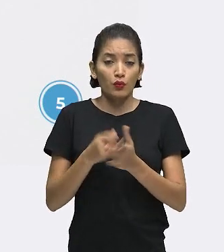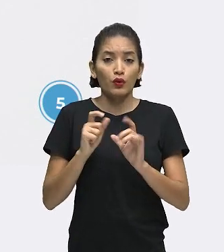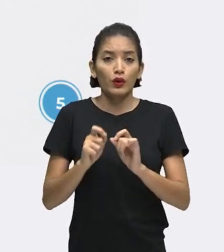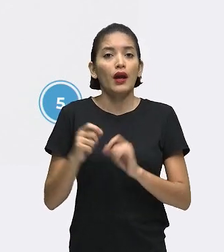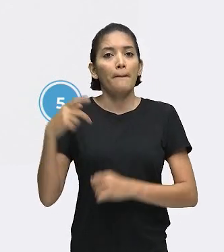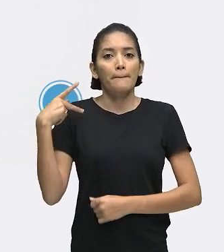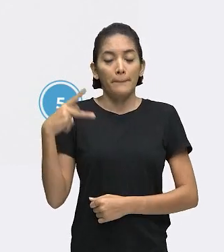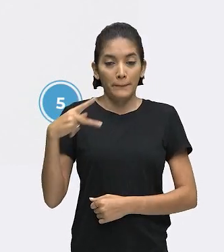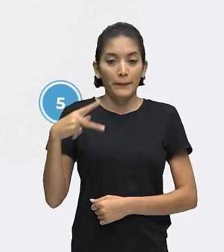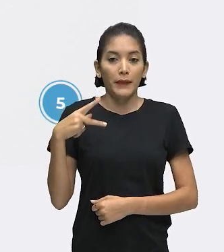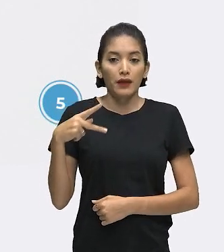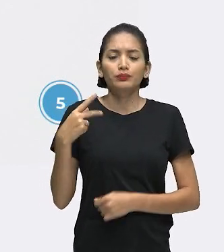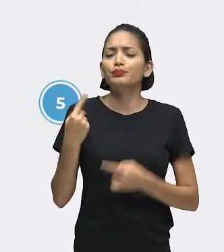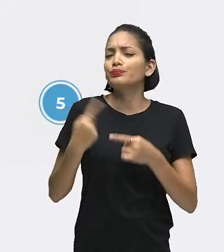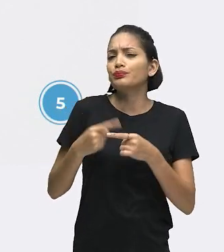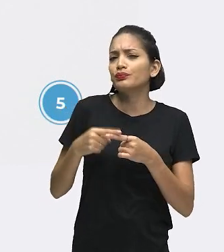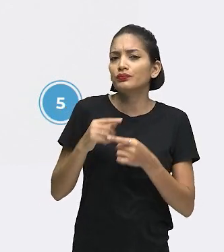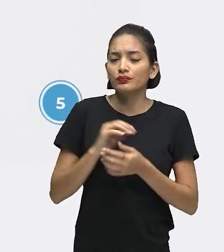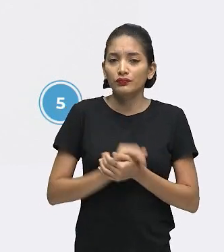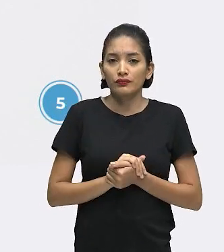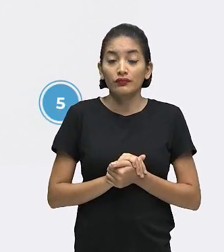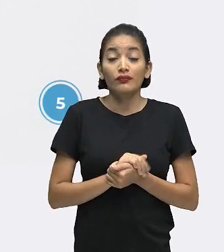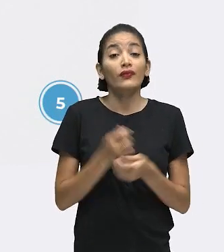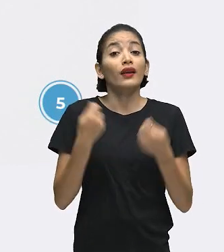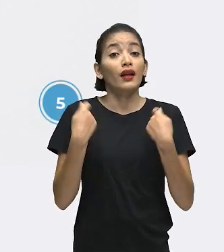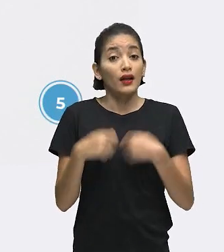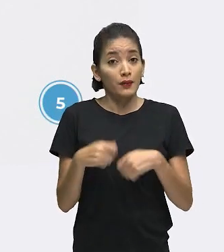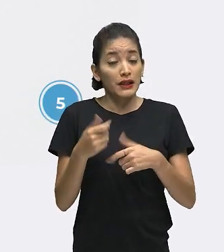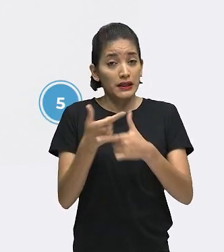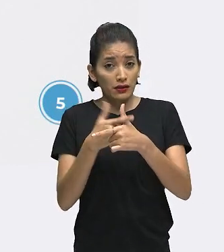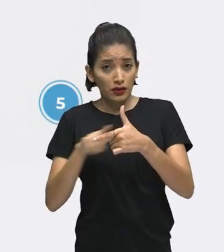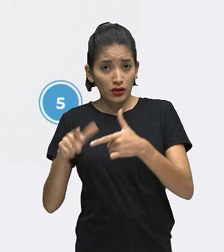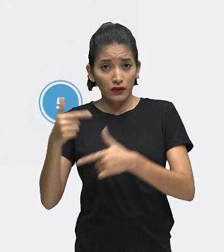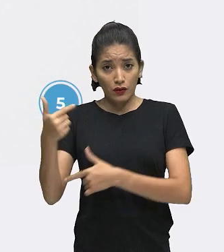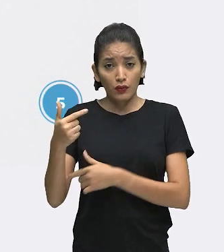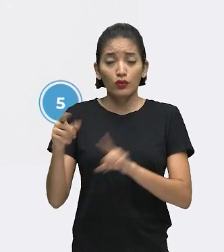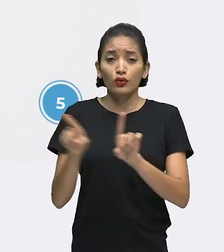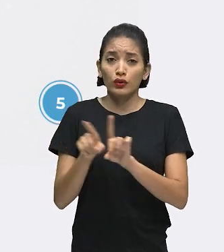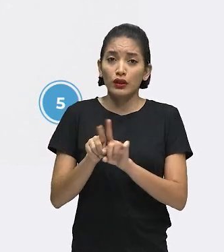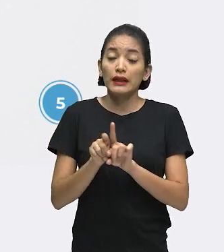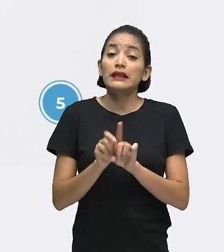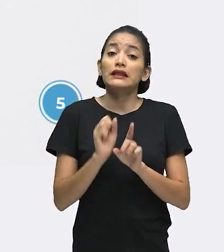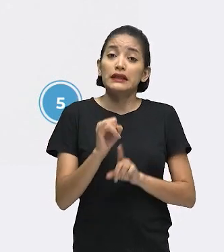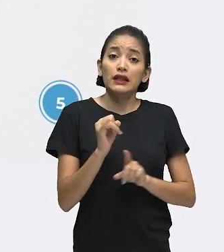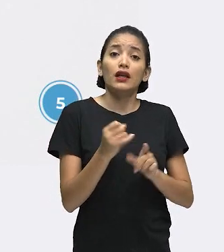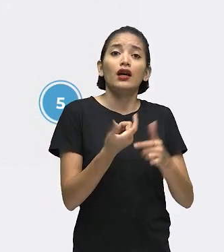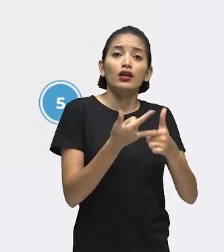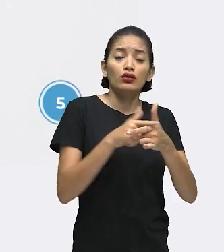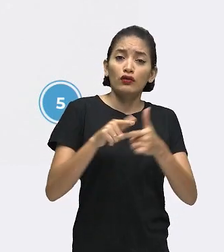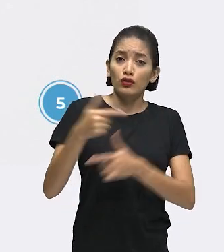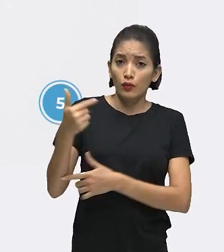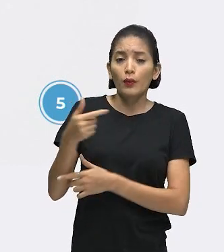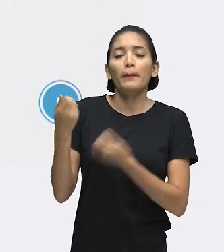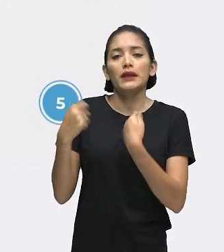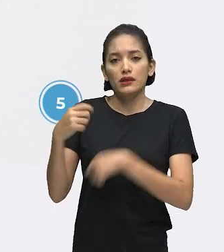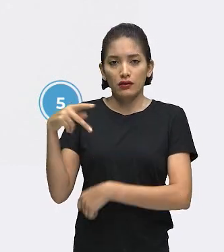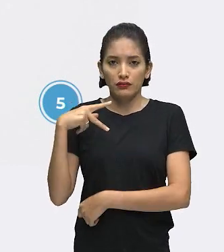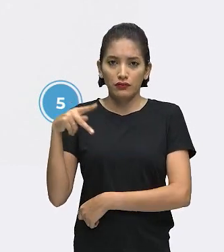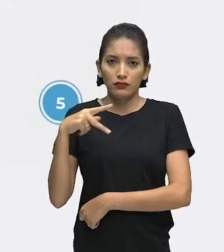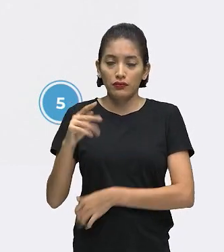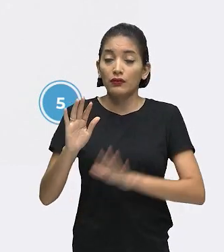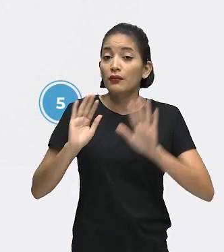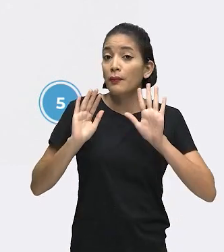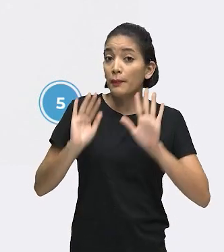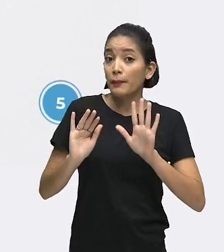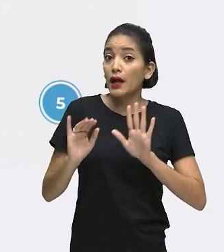par. Por quê? Porque ele precisa ser divisível por 2. E para ser divisível por 2, ele tem que ser par. Só que ele tem um